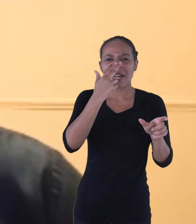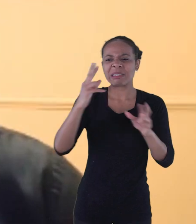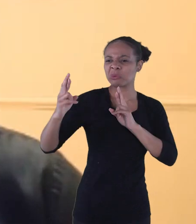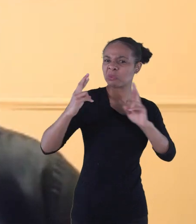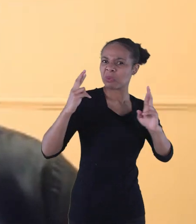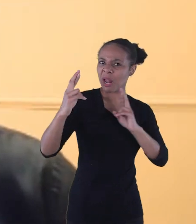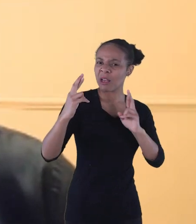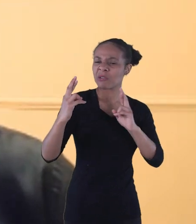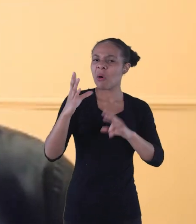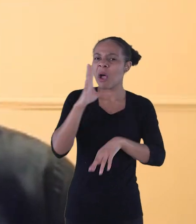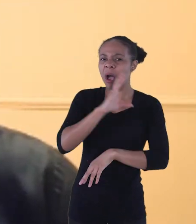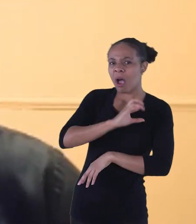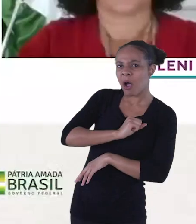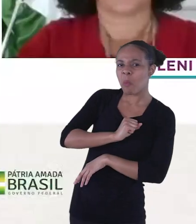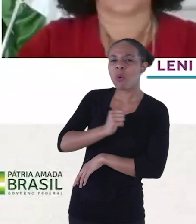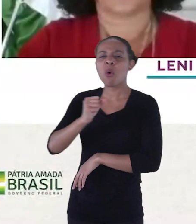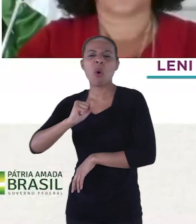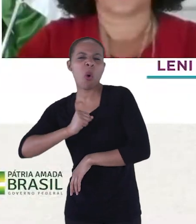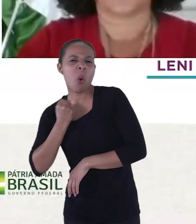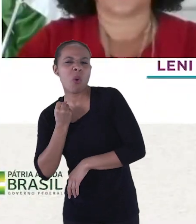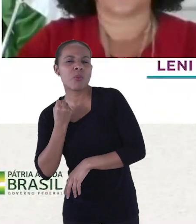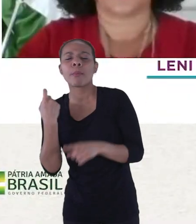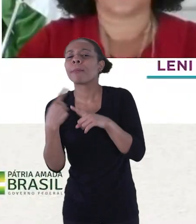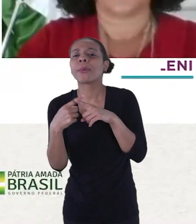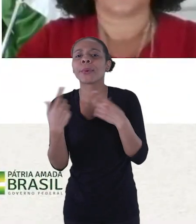O Audálio Dantas,